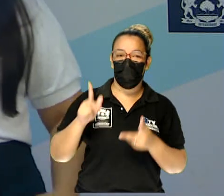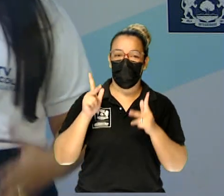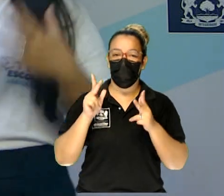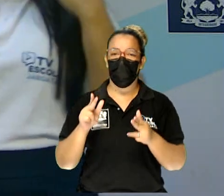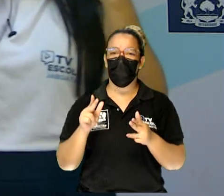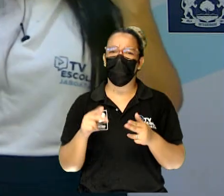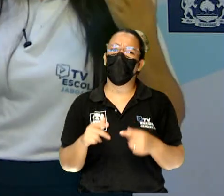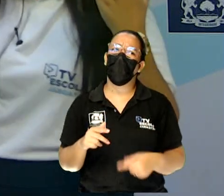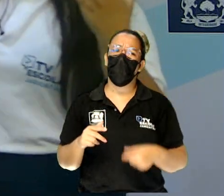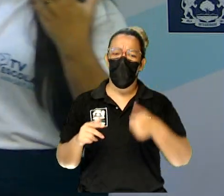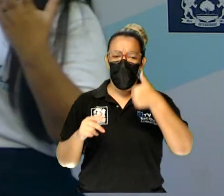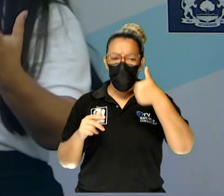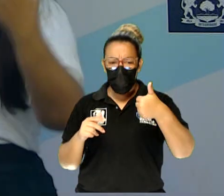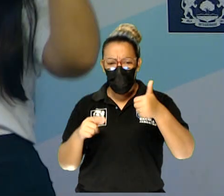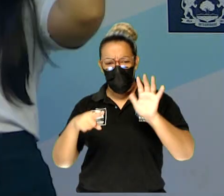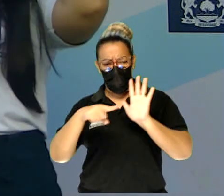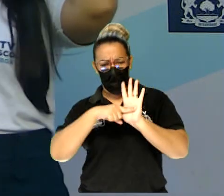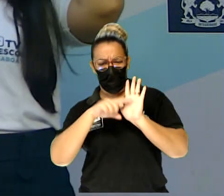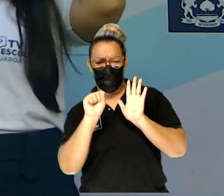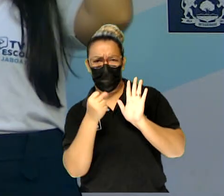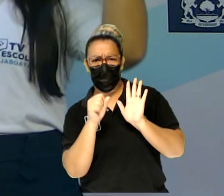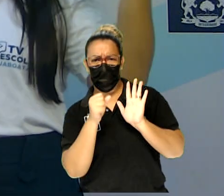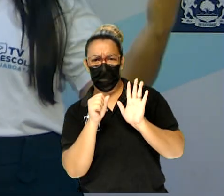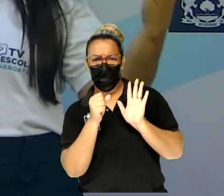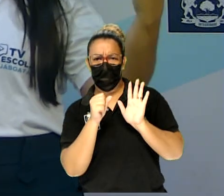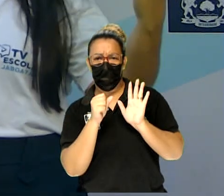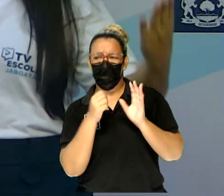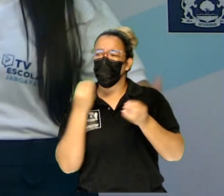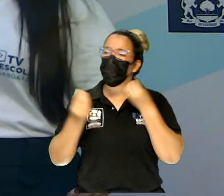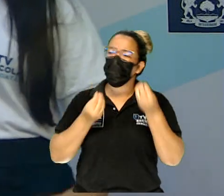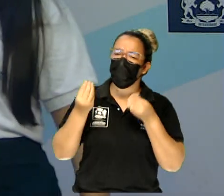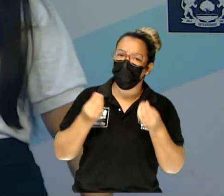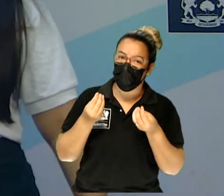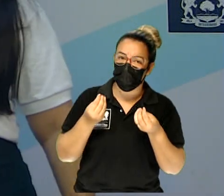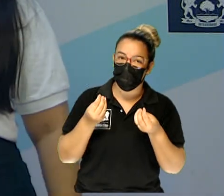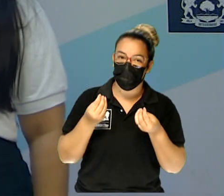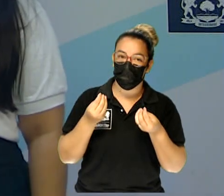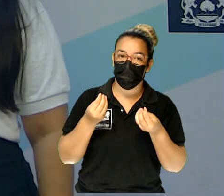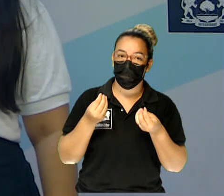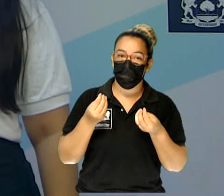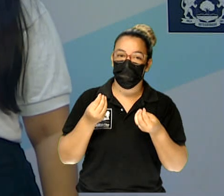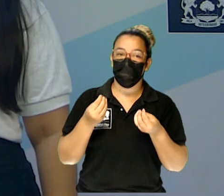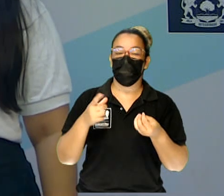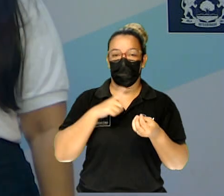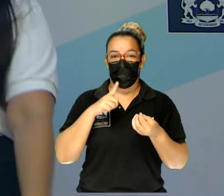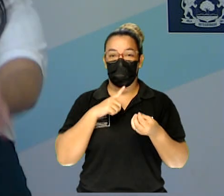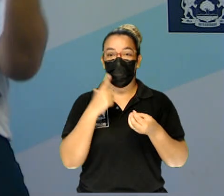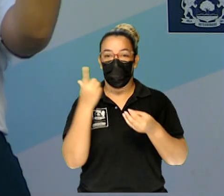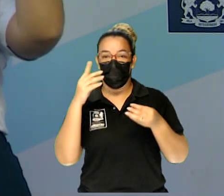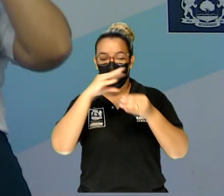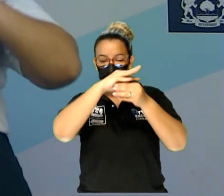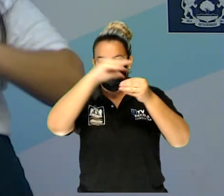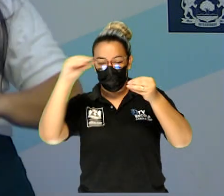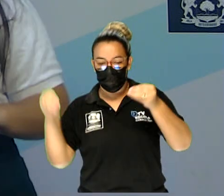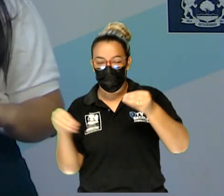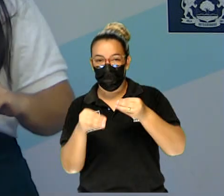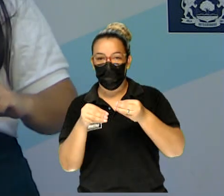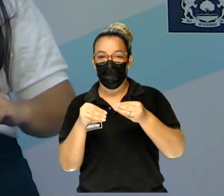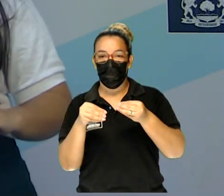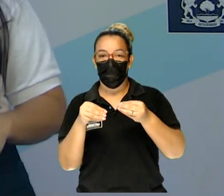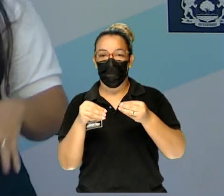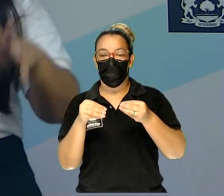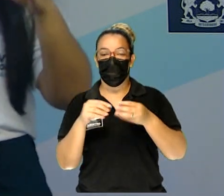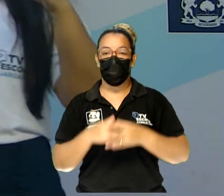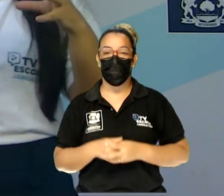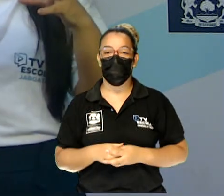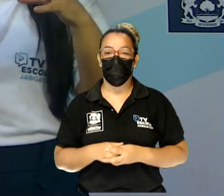8. Como é que eu vou tirar 8 de 1? Ai, meu Deus, não se preocupa. Temos aqui a centena. Bora desagrupar uma